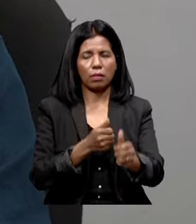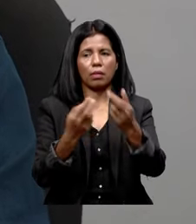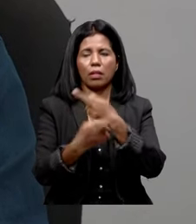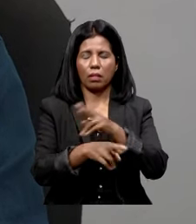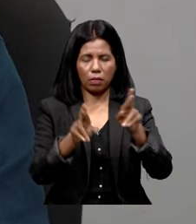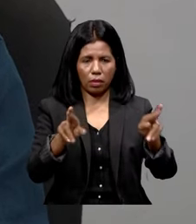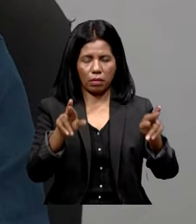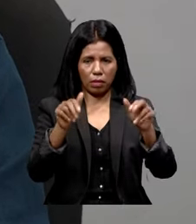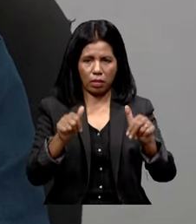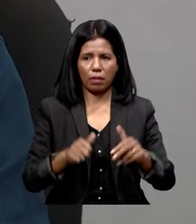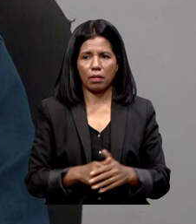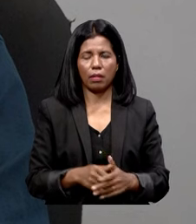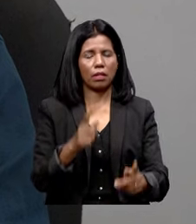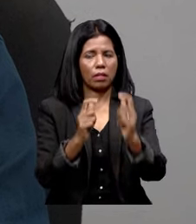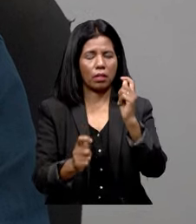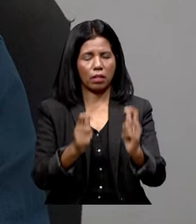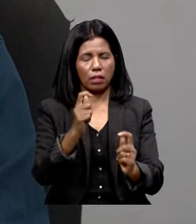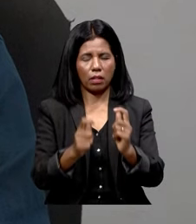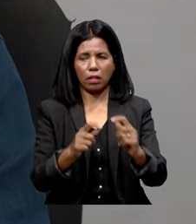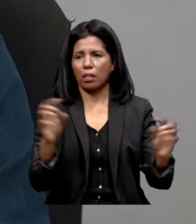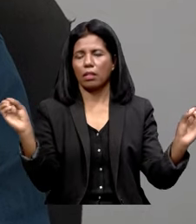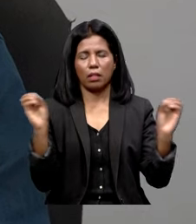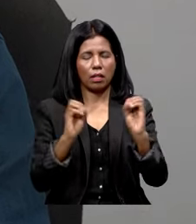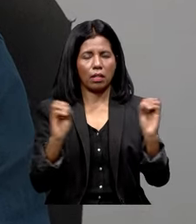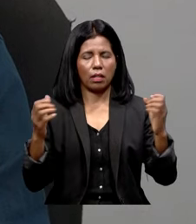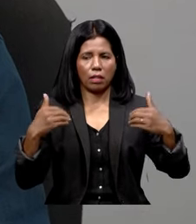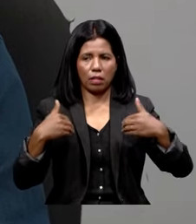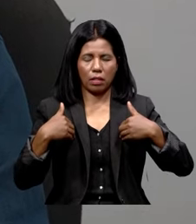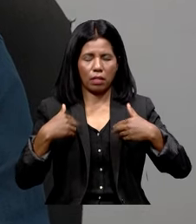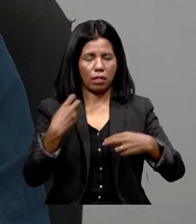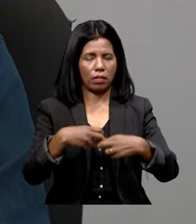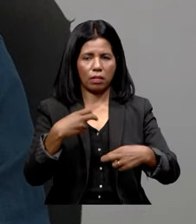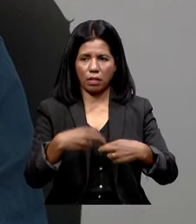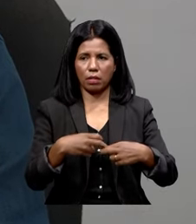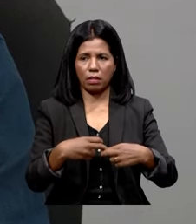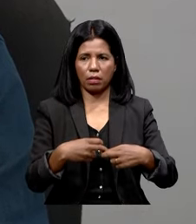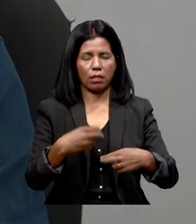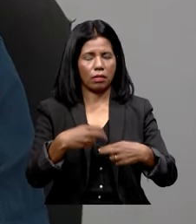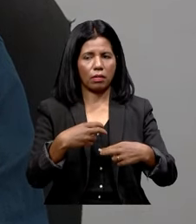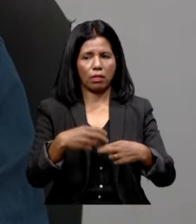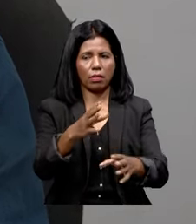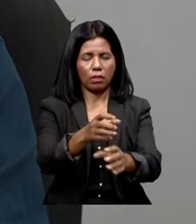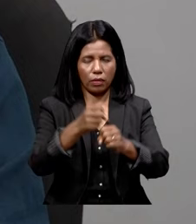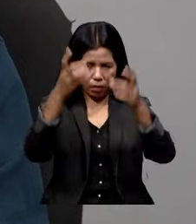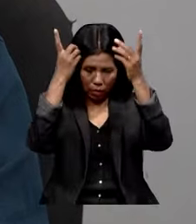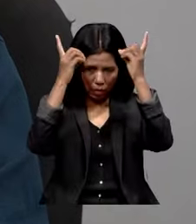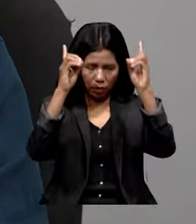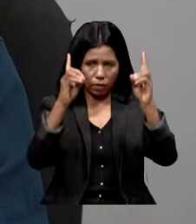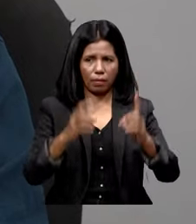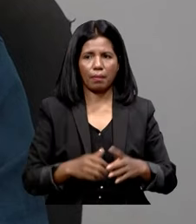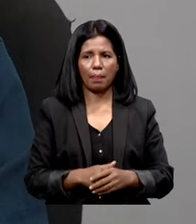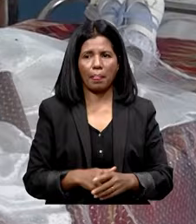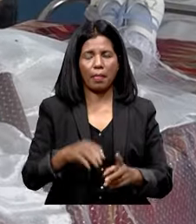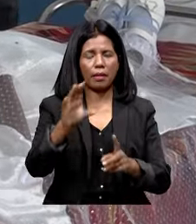né? Tribunal se lá, e há obstáculo, desafios para que tome decisão. Além de nesse,